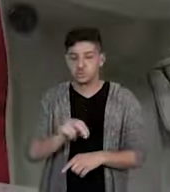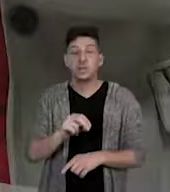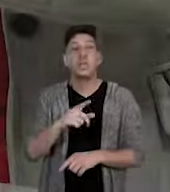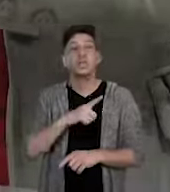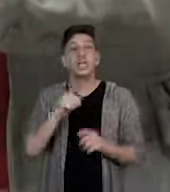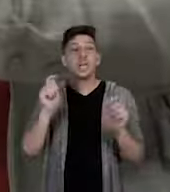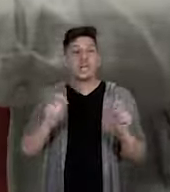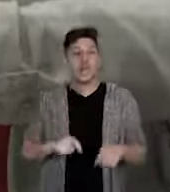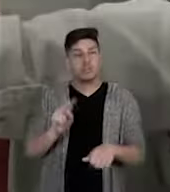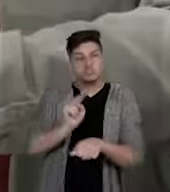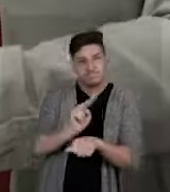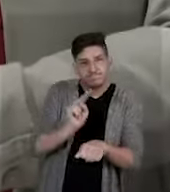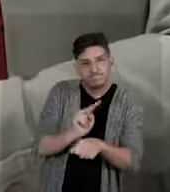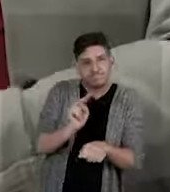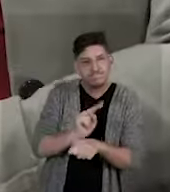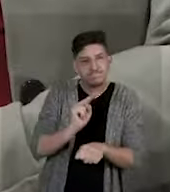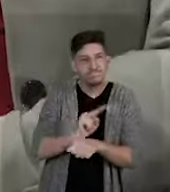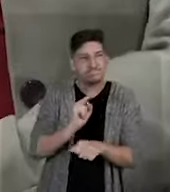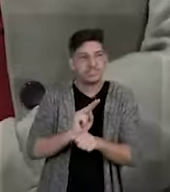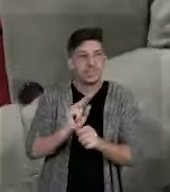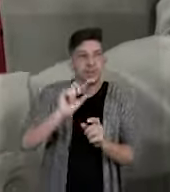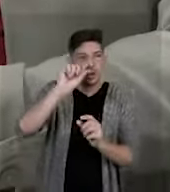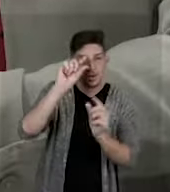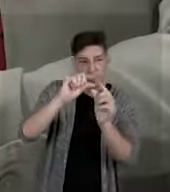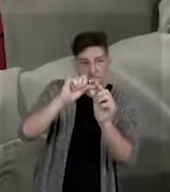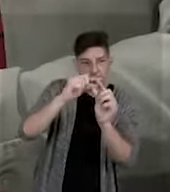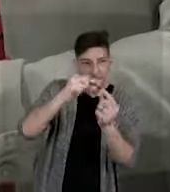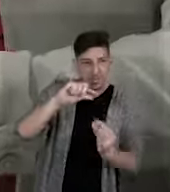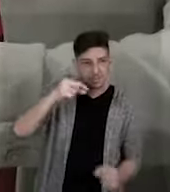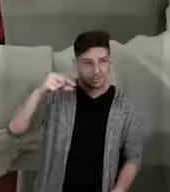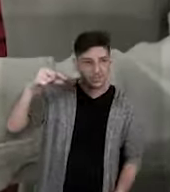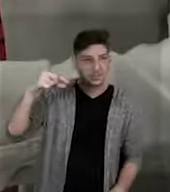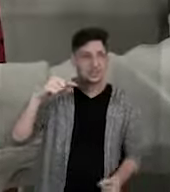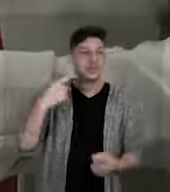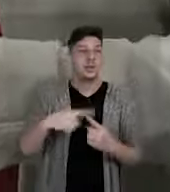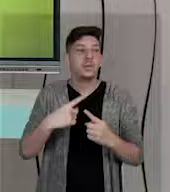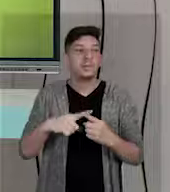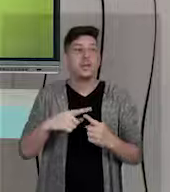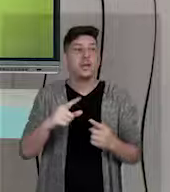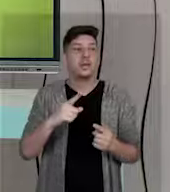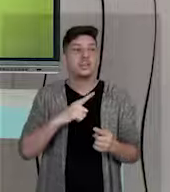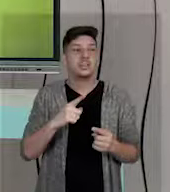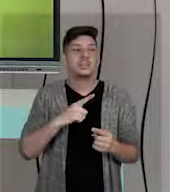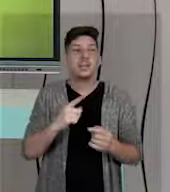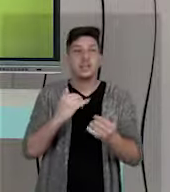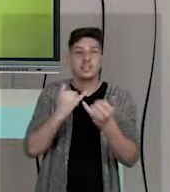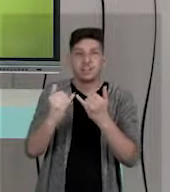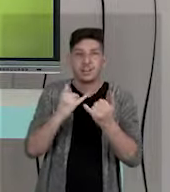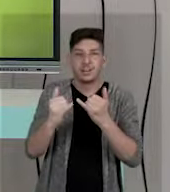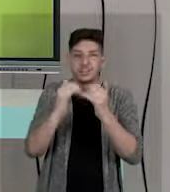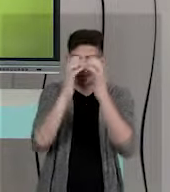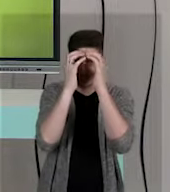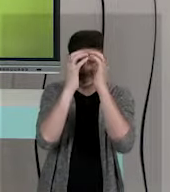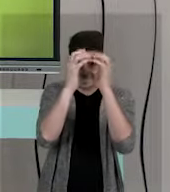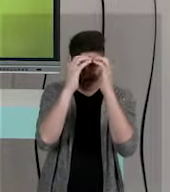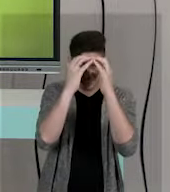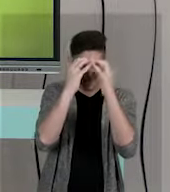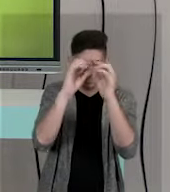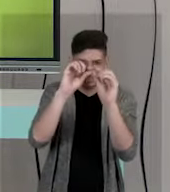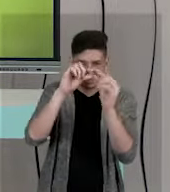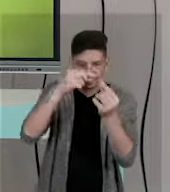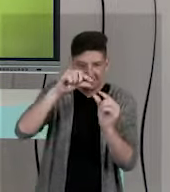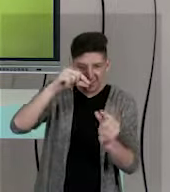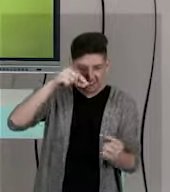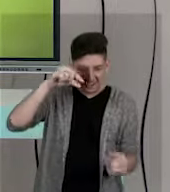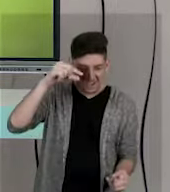da medula aqui dentro. Por quê, gente? A medula ela tem a textura muito parecida com o resto do encéfalo. A medula ela é muito